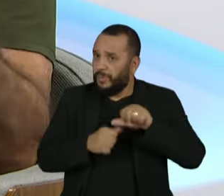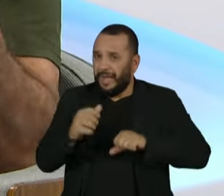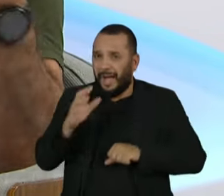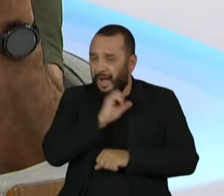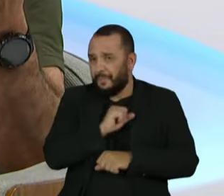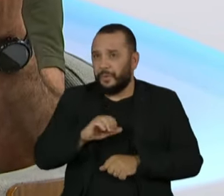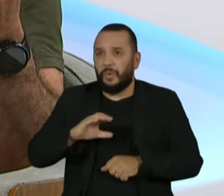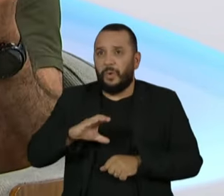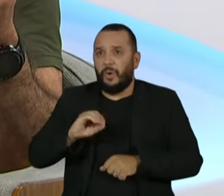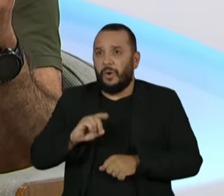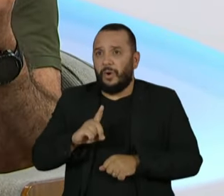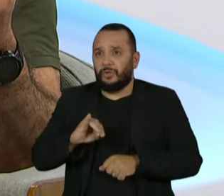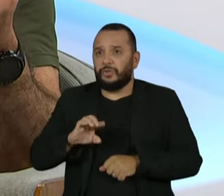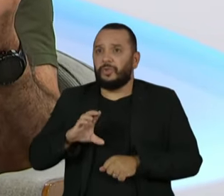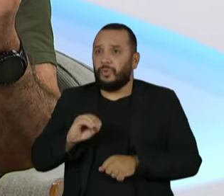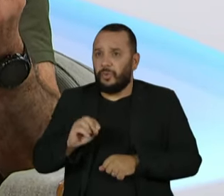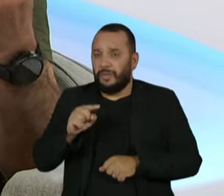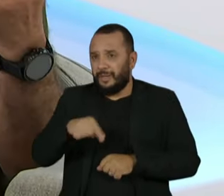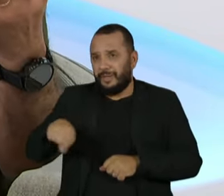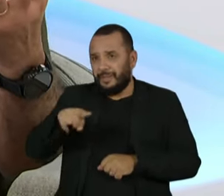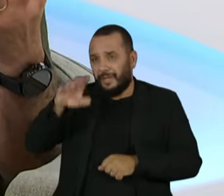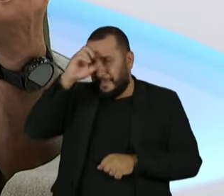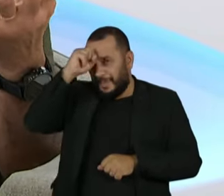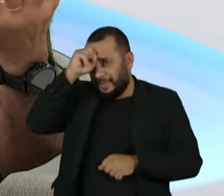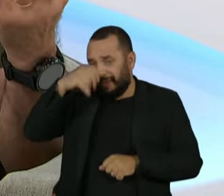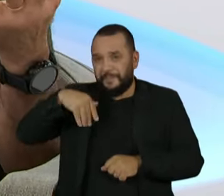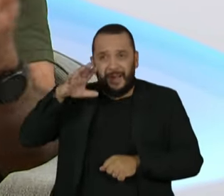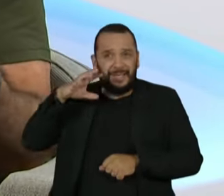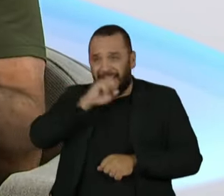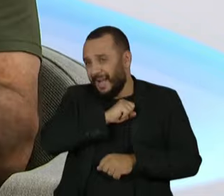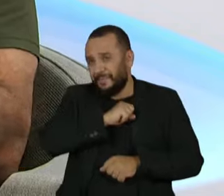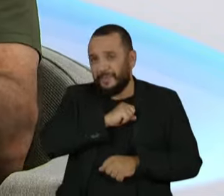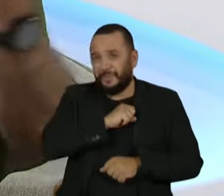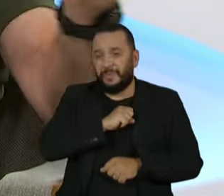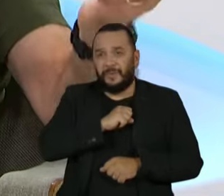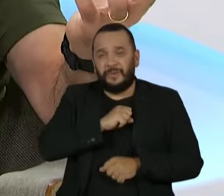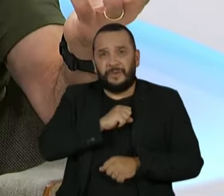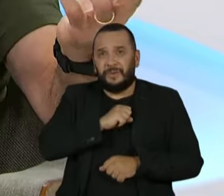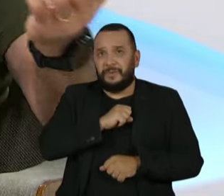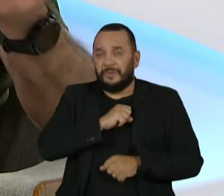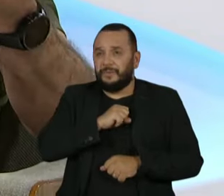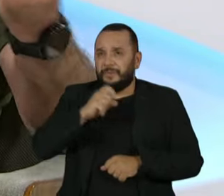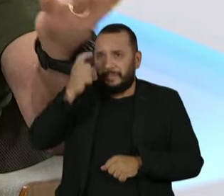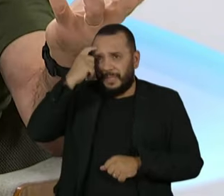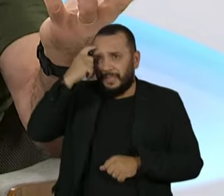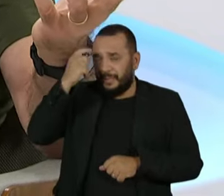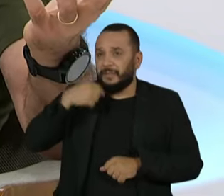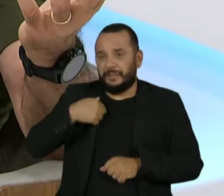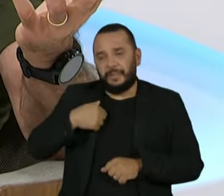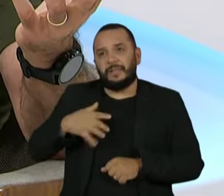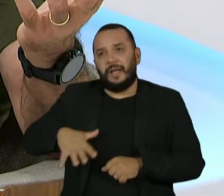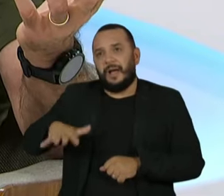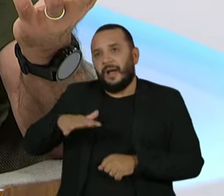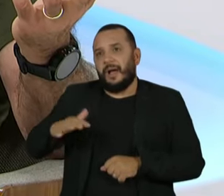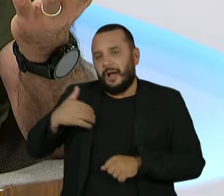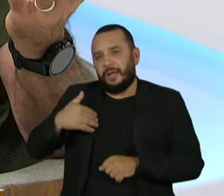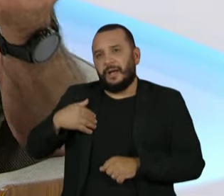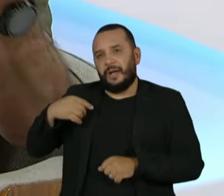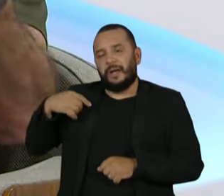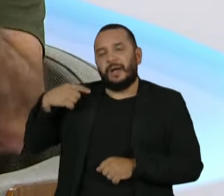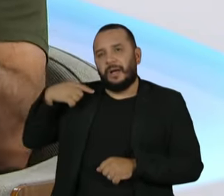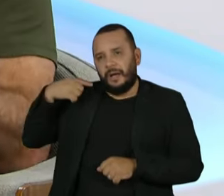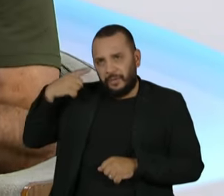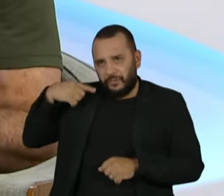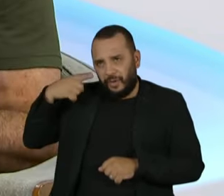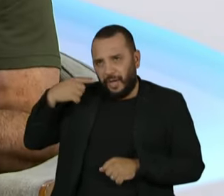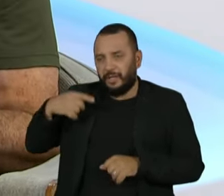e reeducando as pessoas para Escrever em código Imagine que isso aconteça em direito por exemplo e saúde não é que